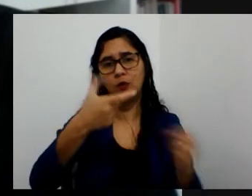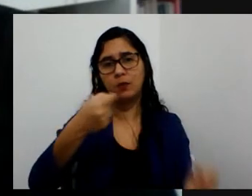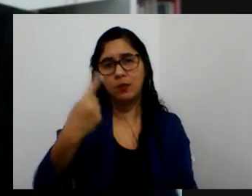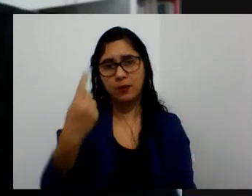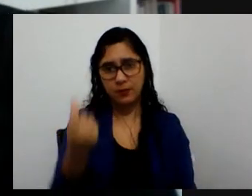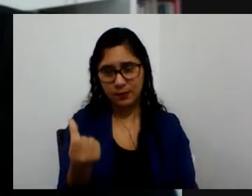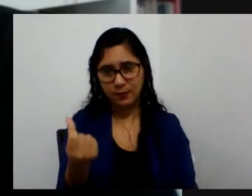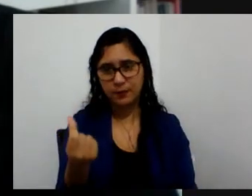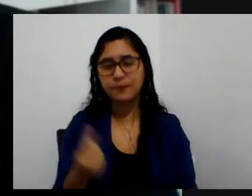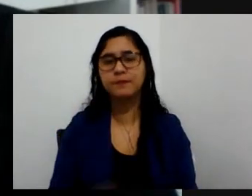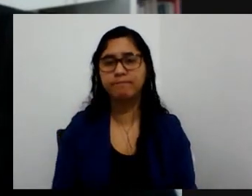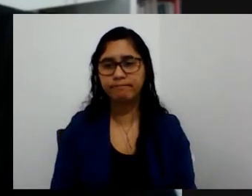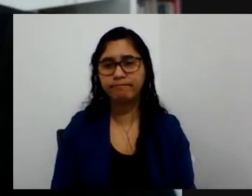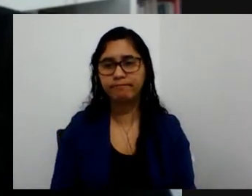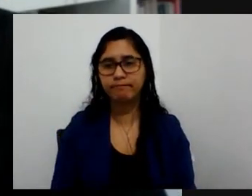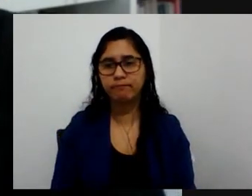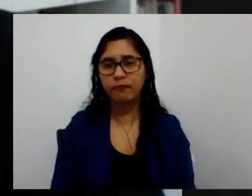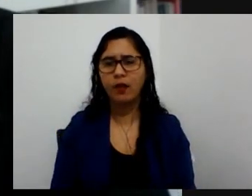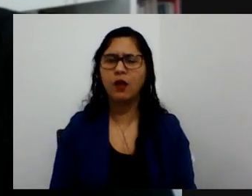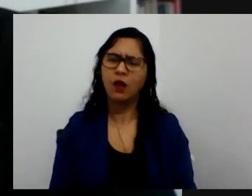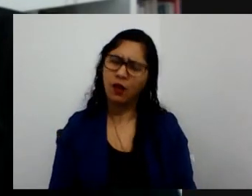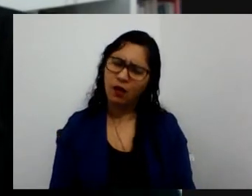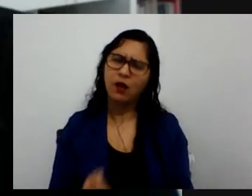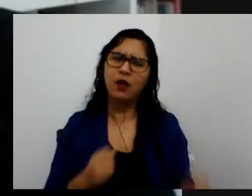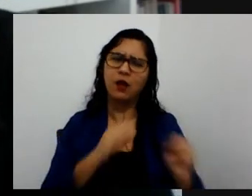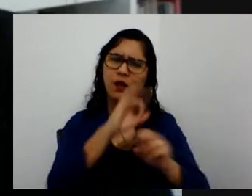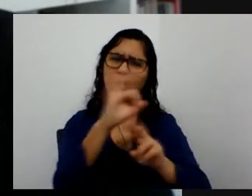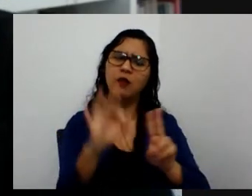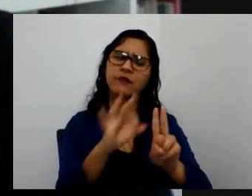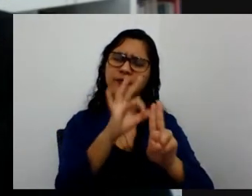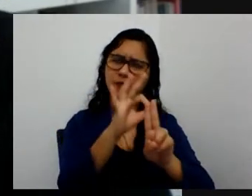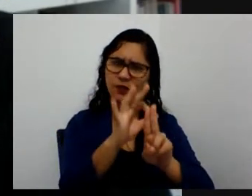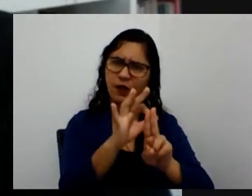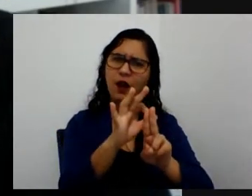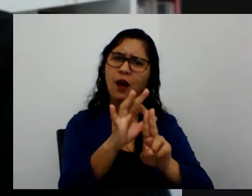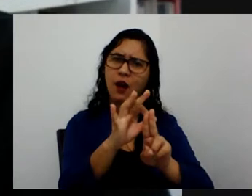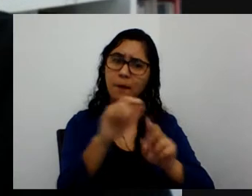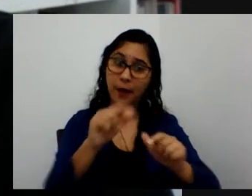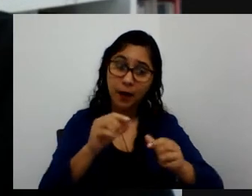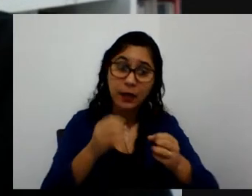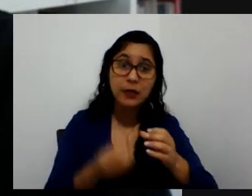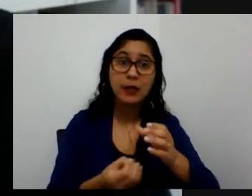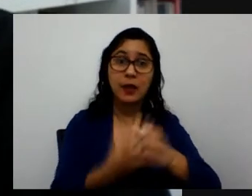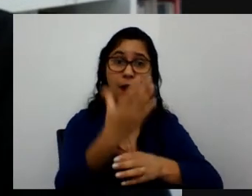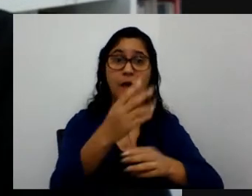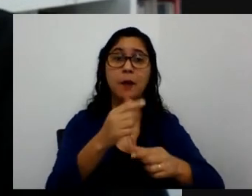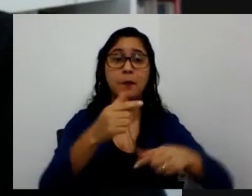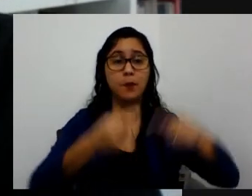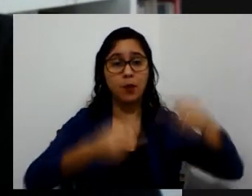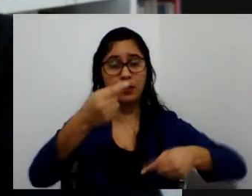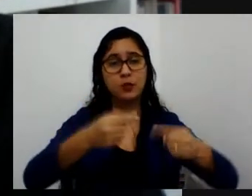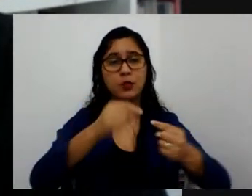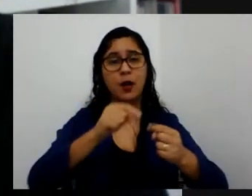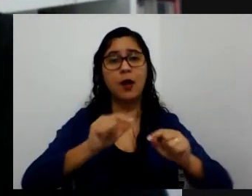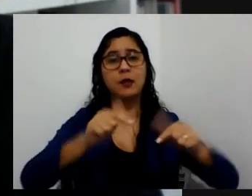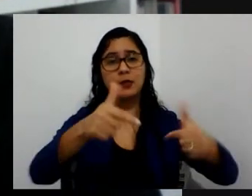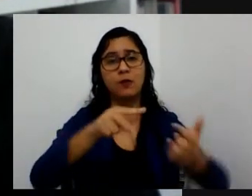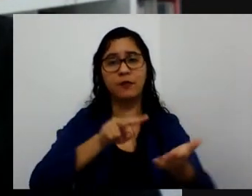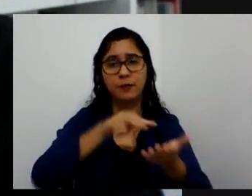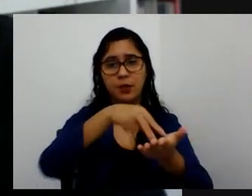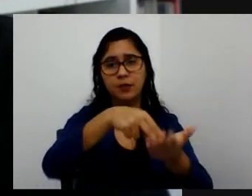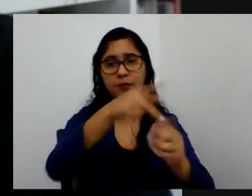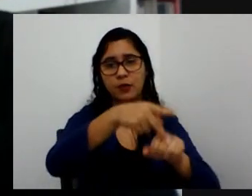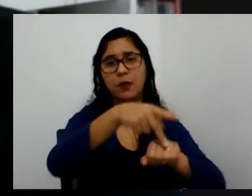Infelizmente, a UFSCar, que para a implementação das políticas de ações afirmativas na graduação ocupou uma posição